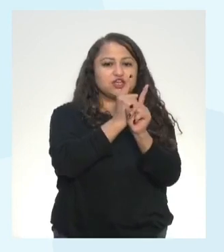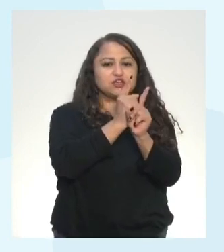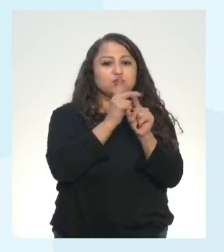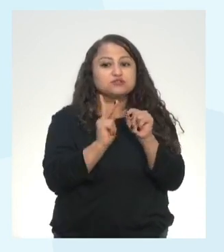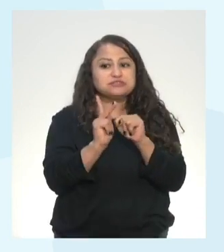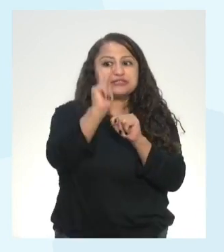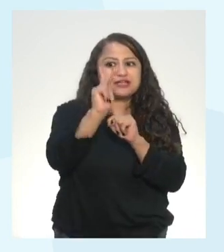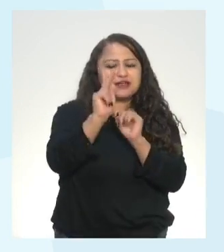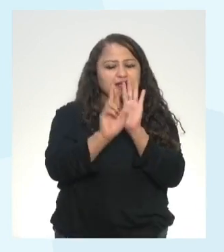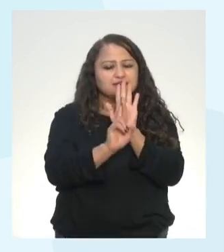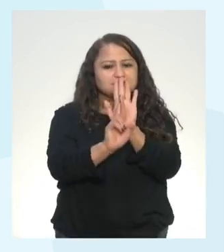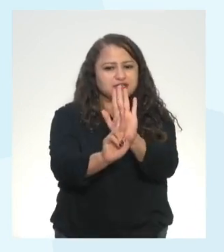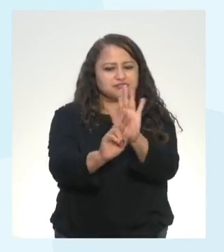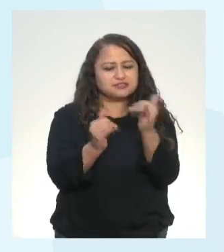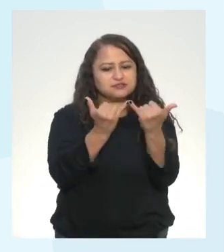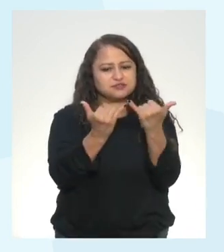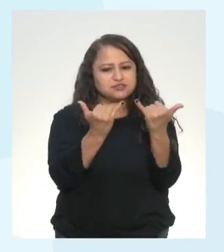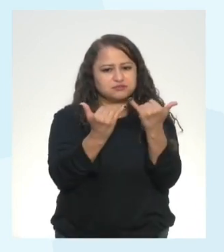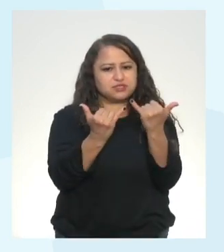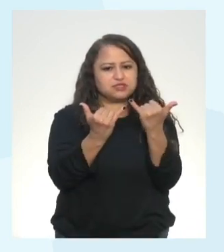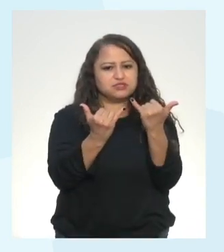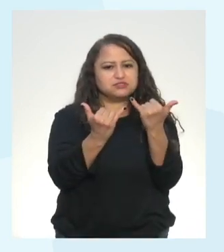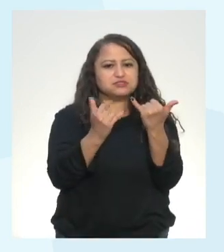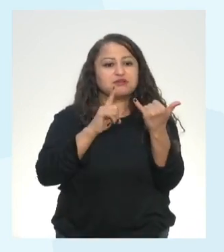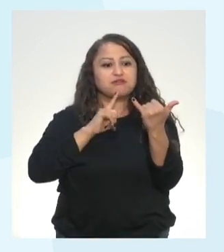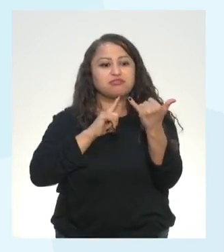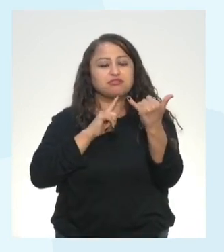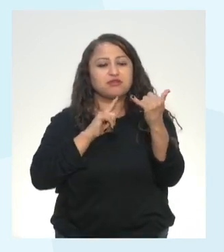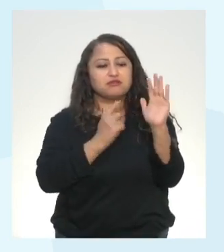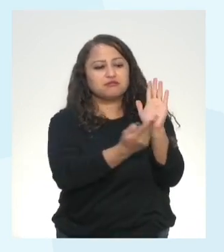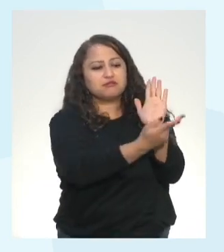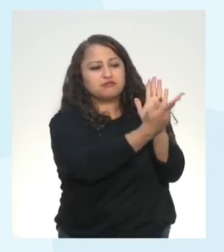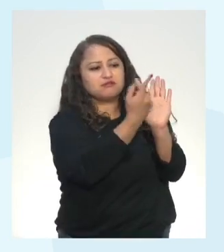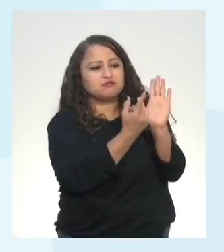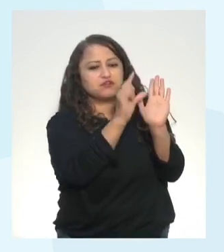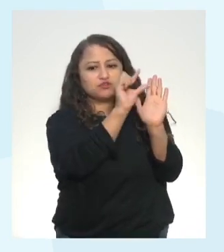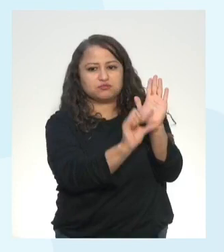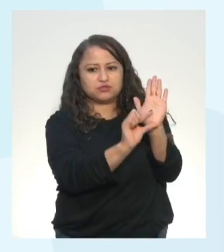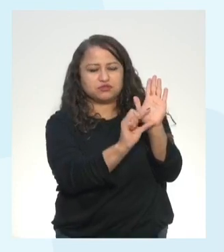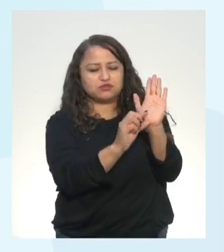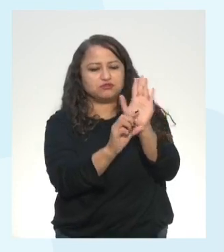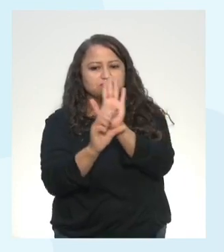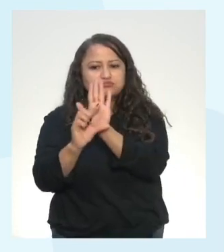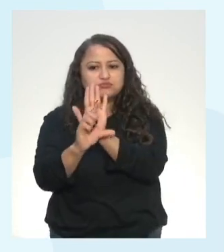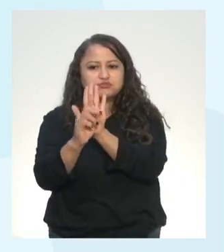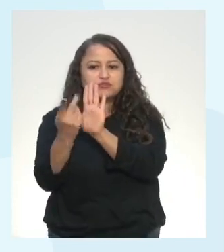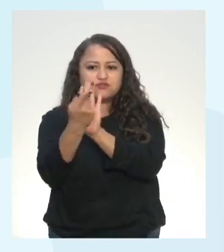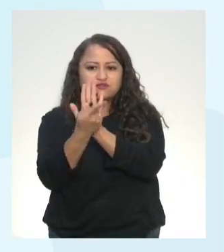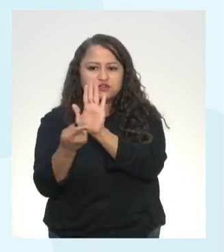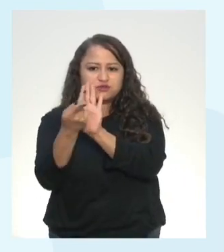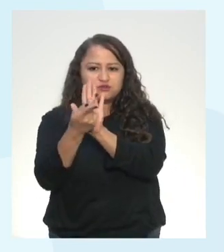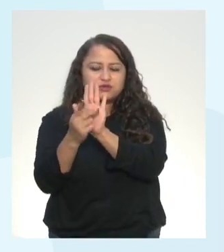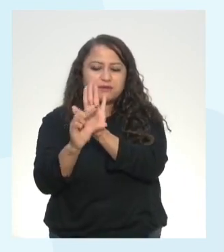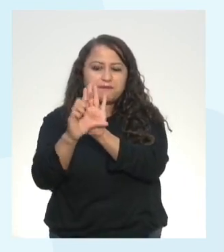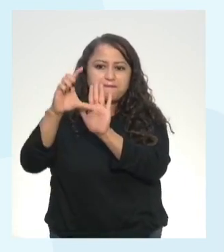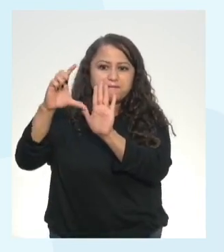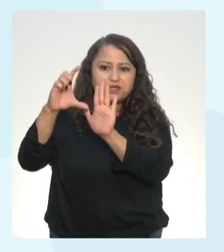dizer que a razão de semelhança entre 2 figuras semelhantes em relação aos lados e